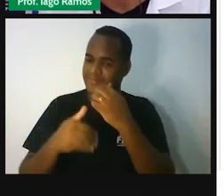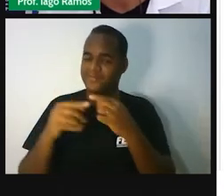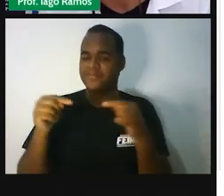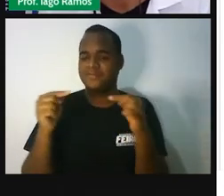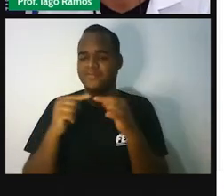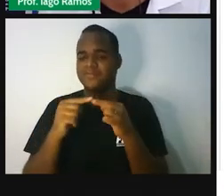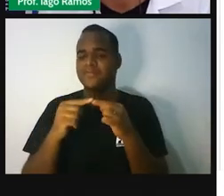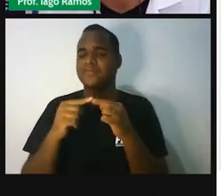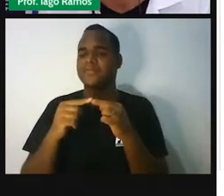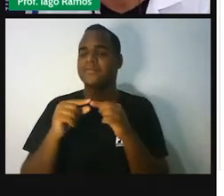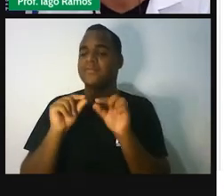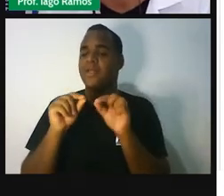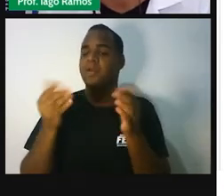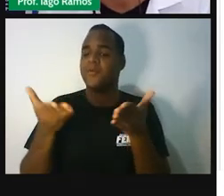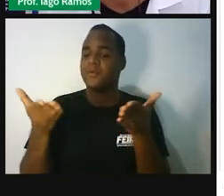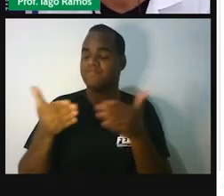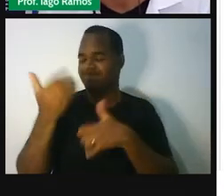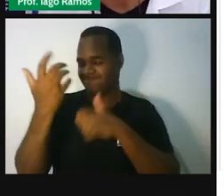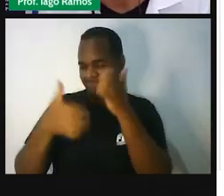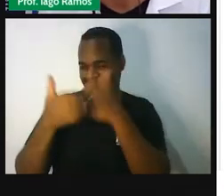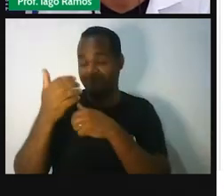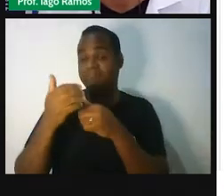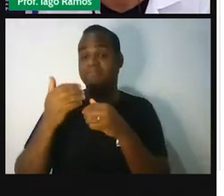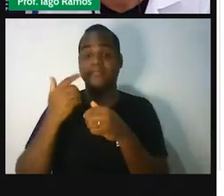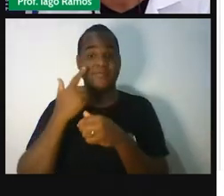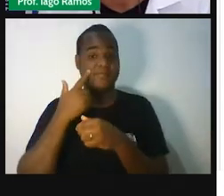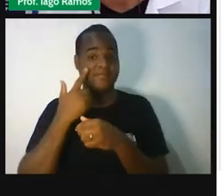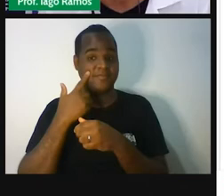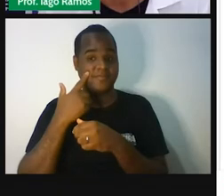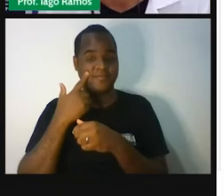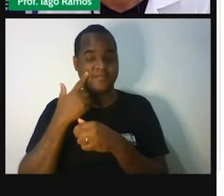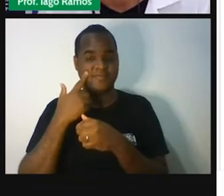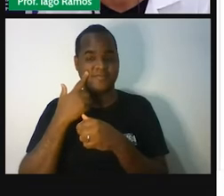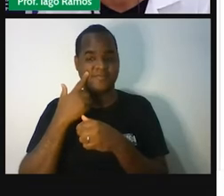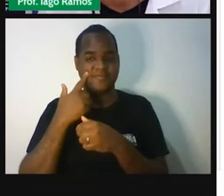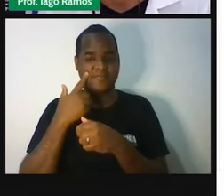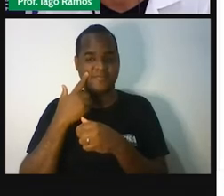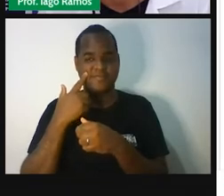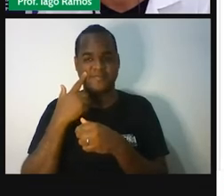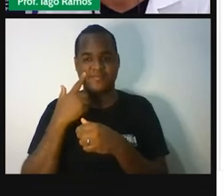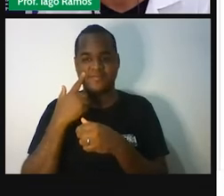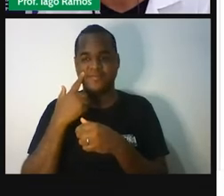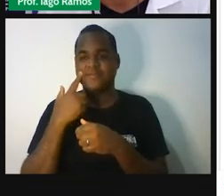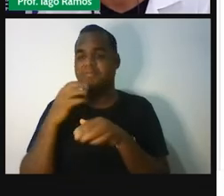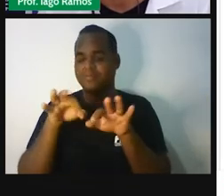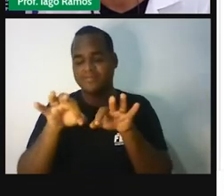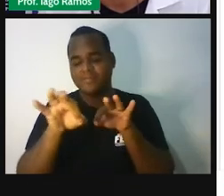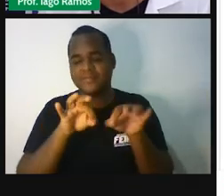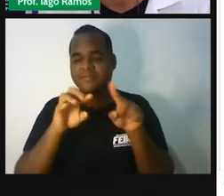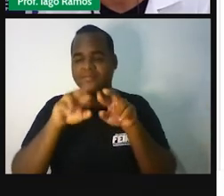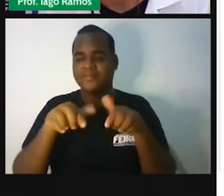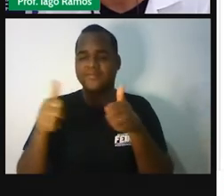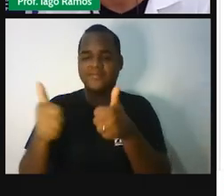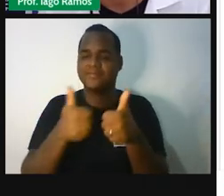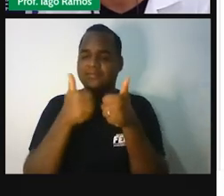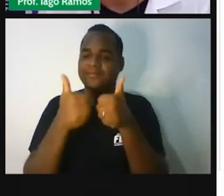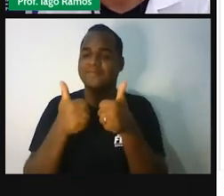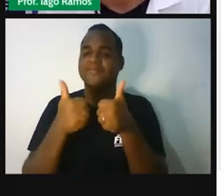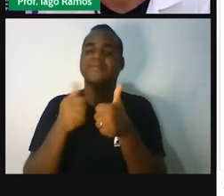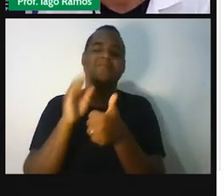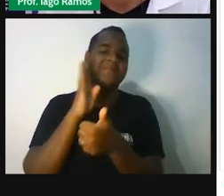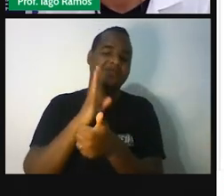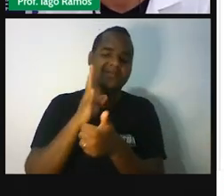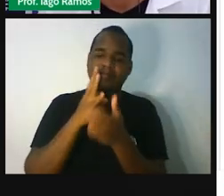só. Vamos colocar isso aqui para cima. Pronto. Para ficar organizadinho. Belezinha.